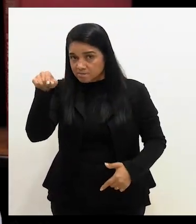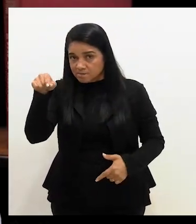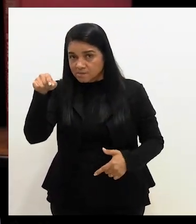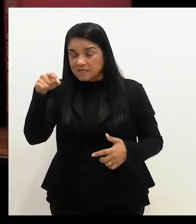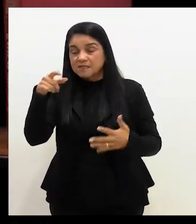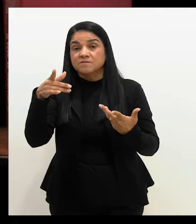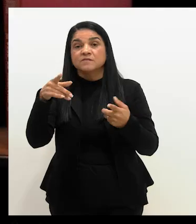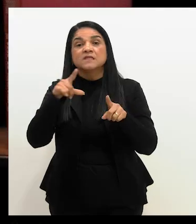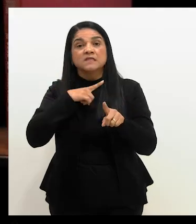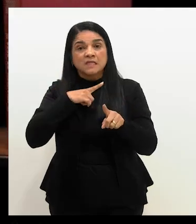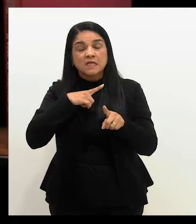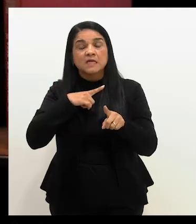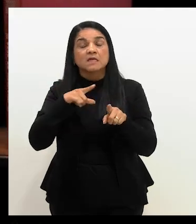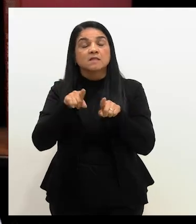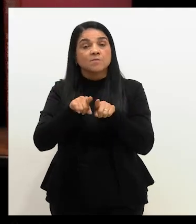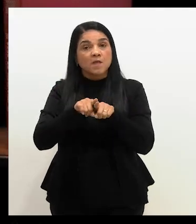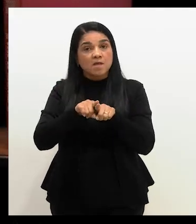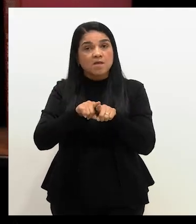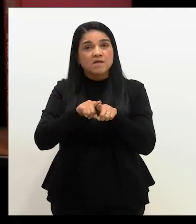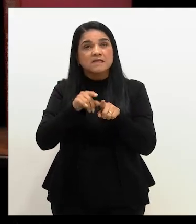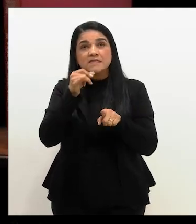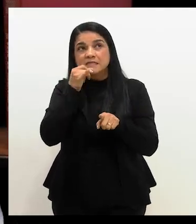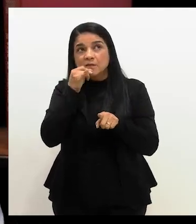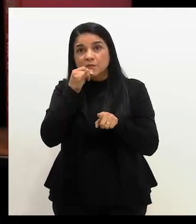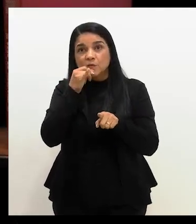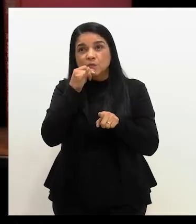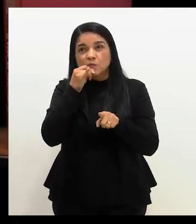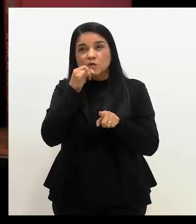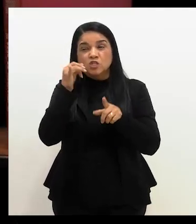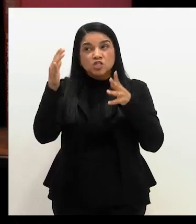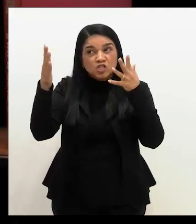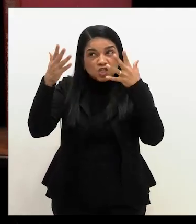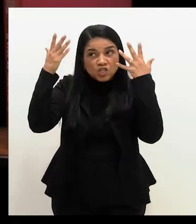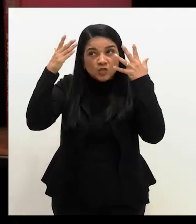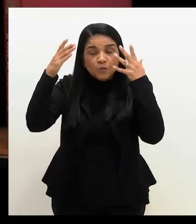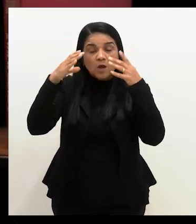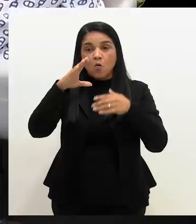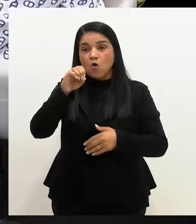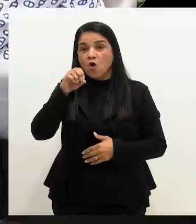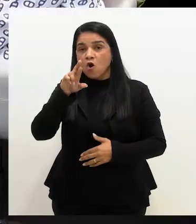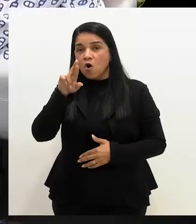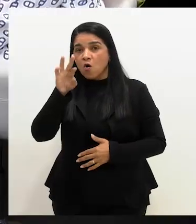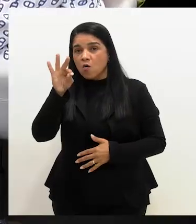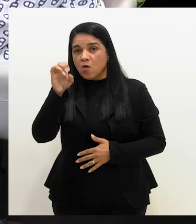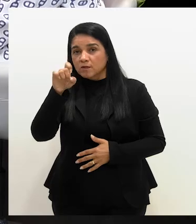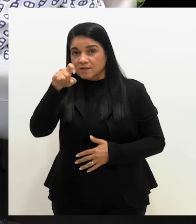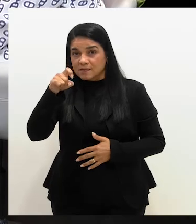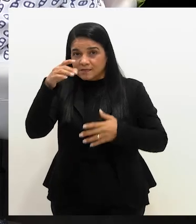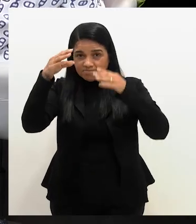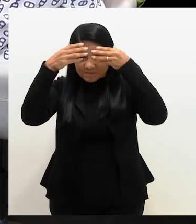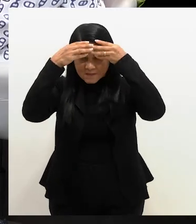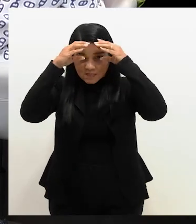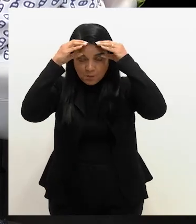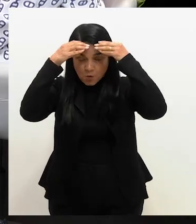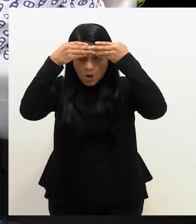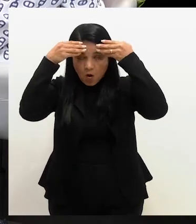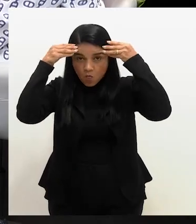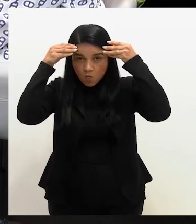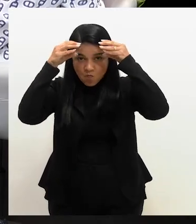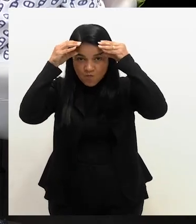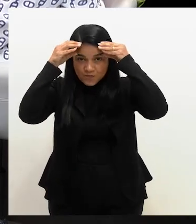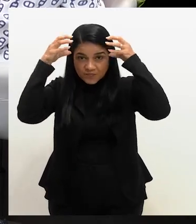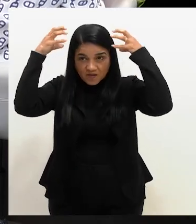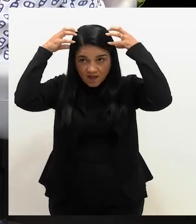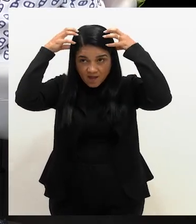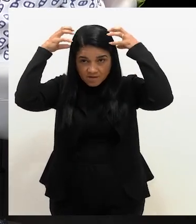que, além da gente, quando a gente escuta, a gente acender, a gente estimular o córtex auditivo, que é o córtex temporal, a gente